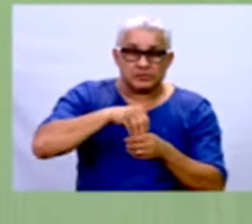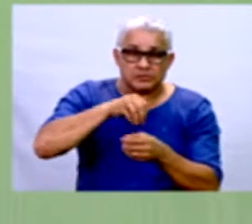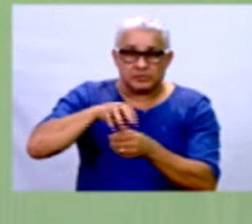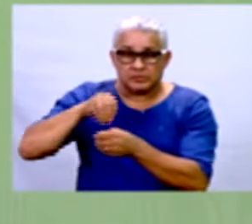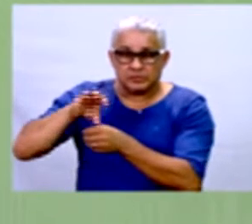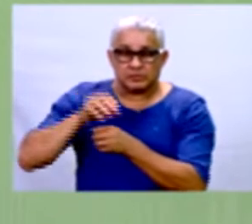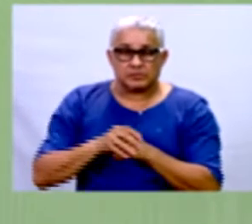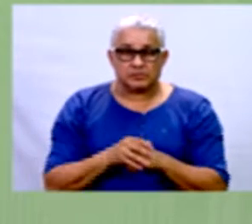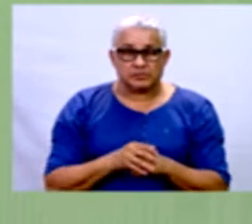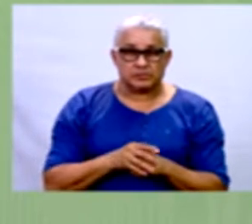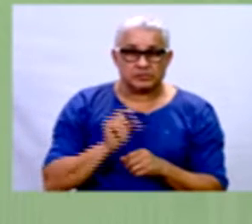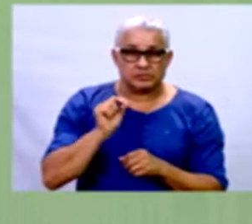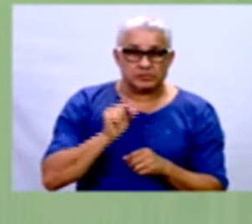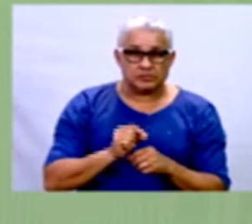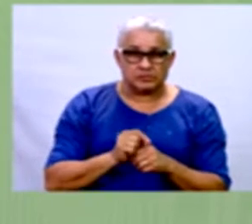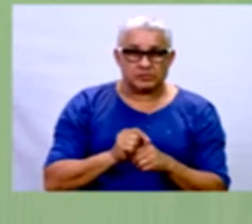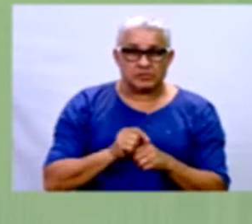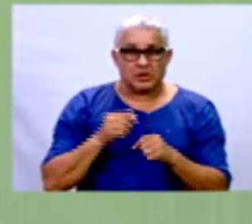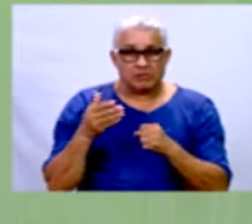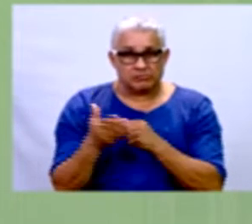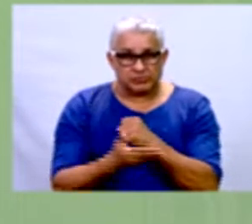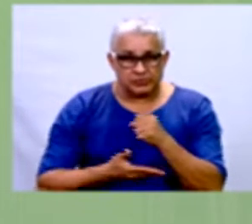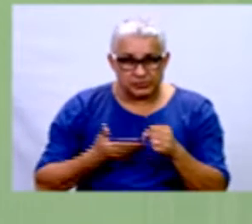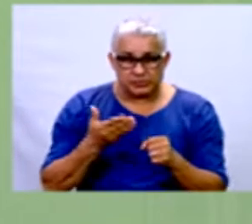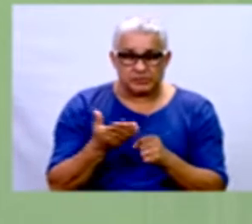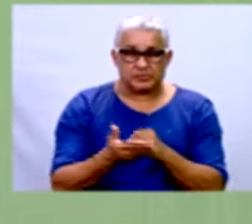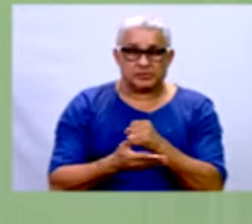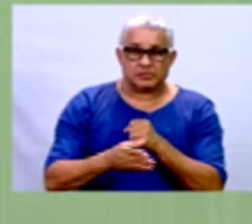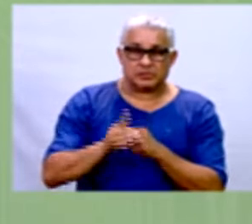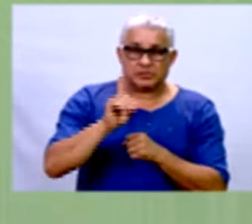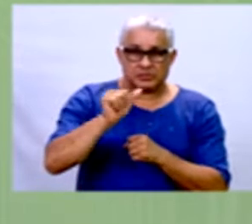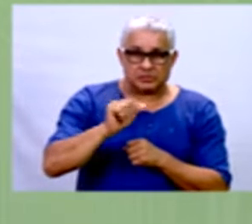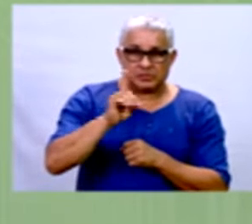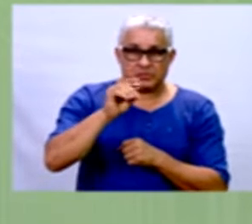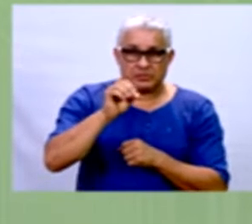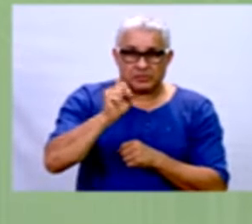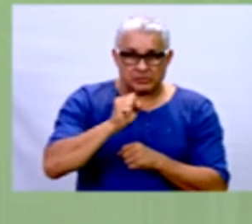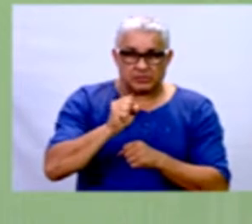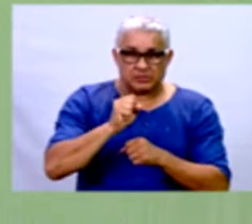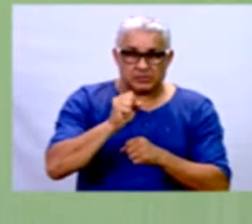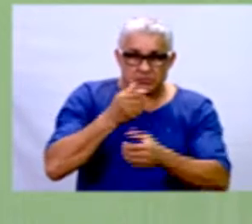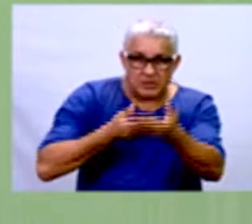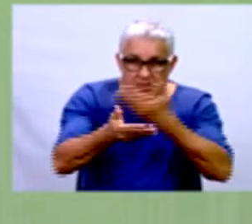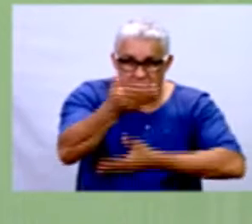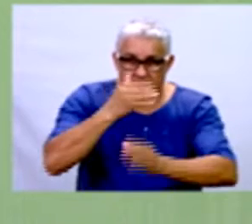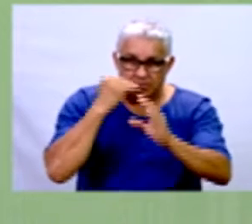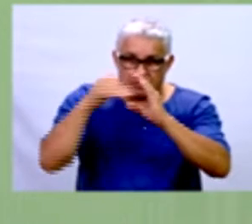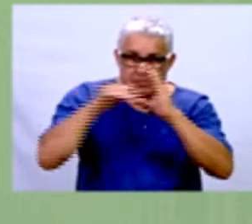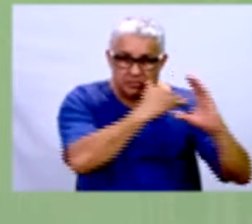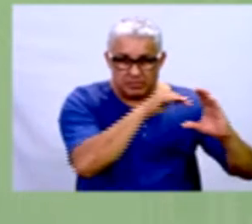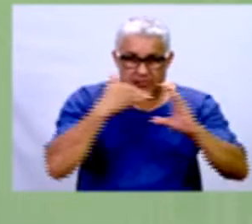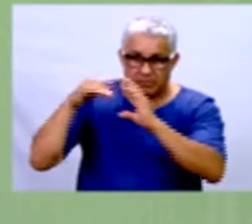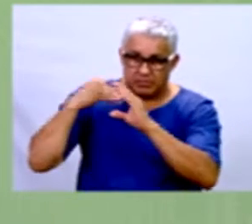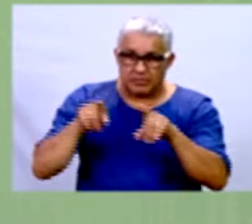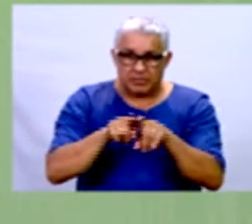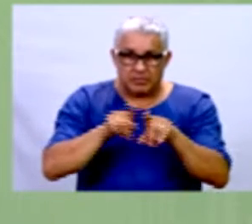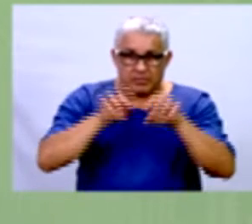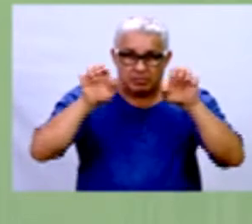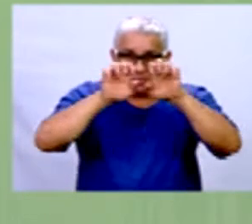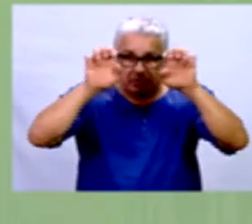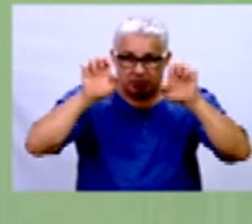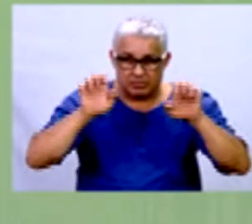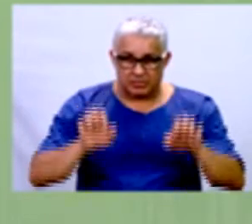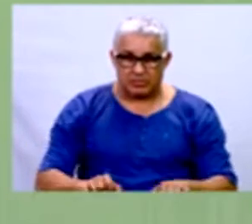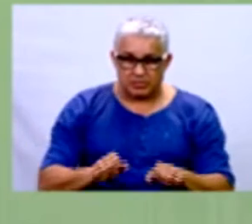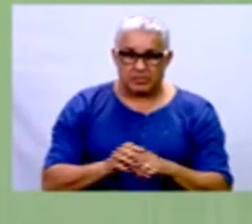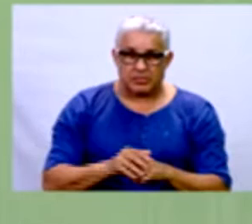falar sobre fundamentos da transferência de dados. Vamos trabalhar também as estruturas